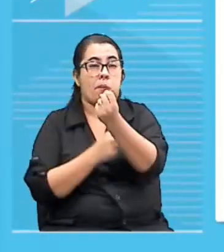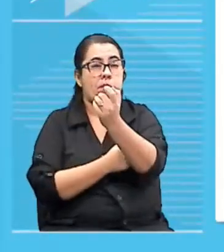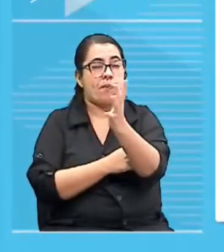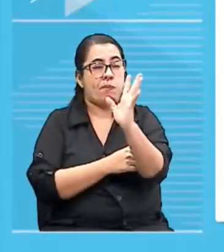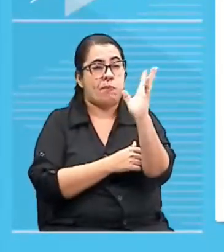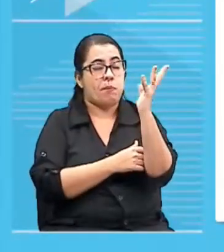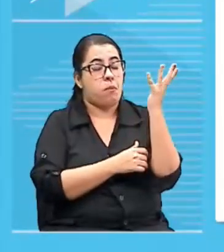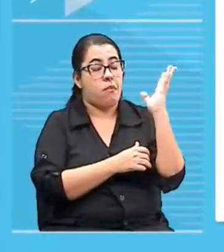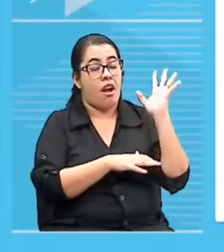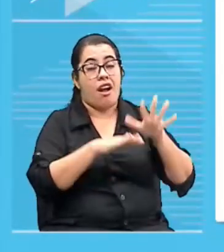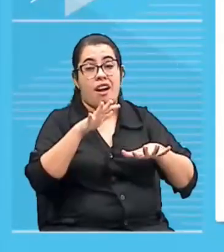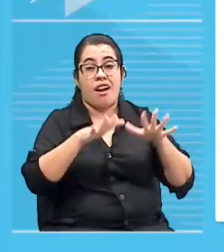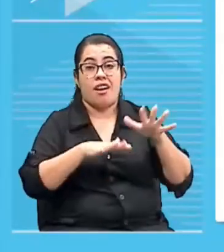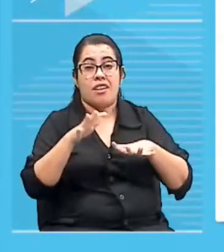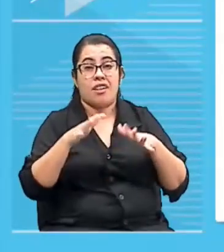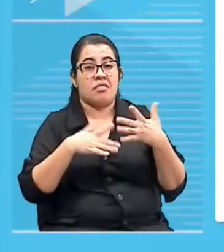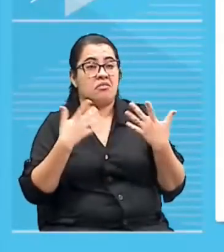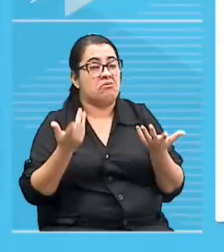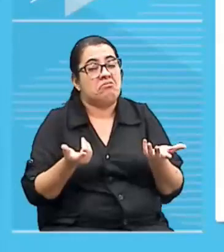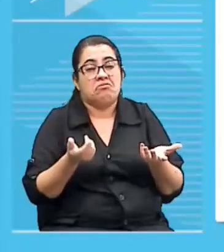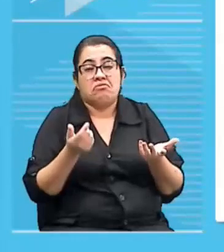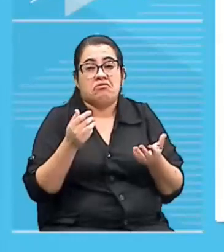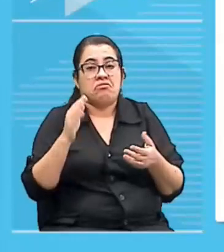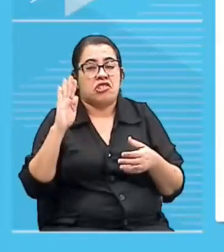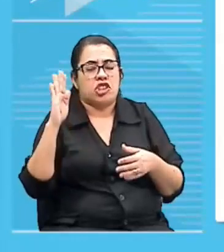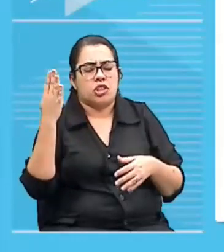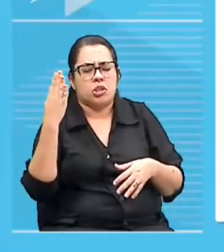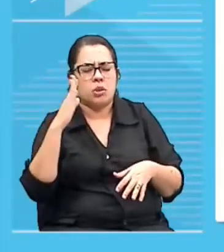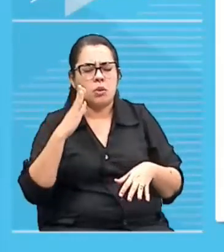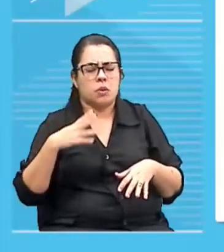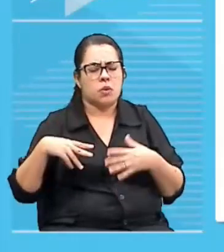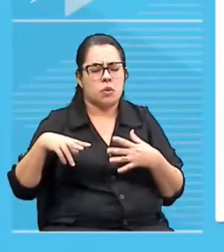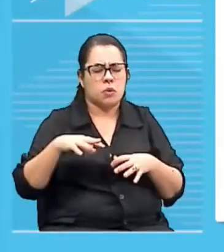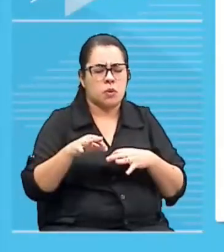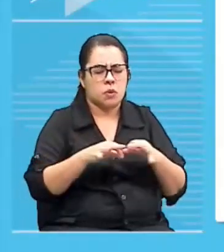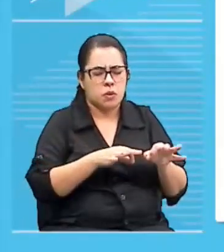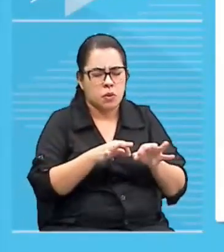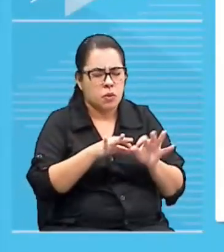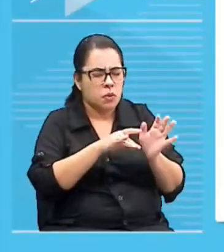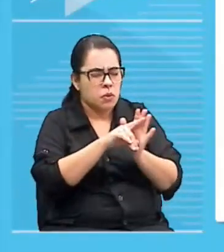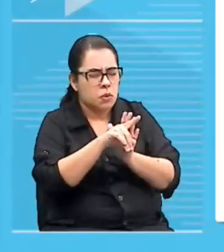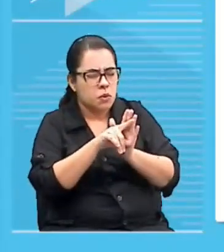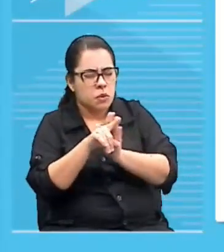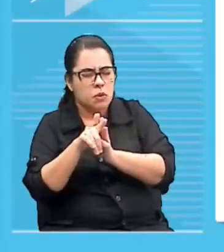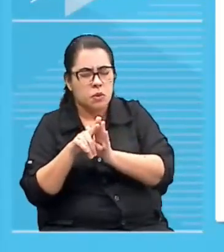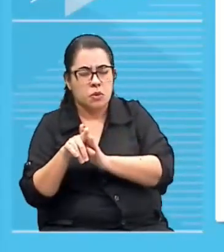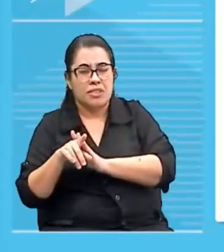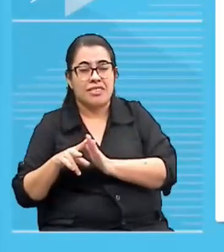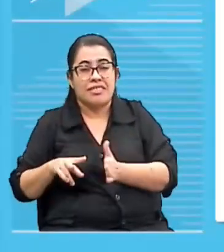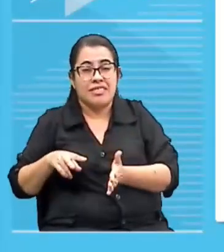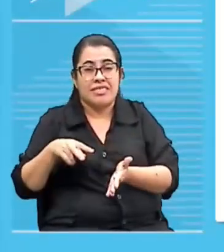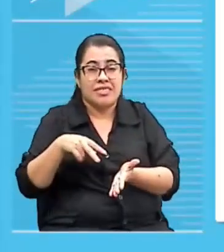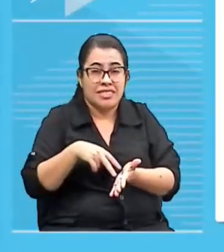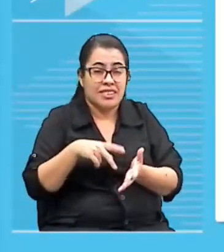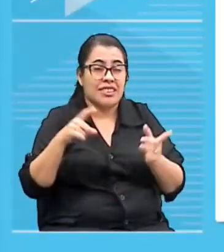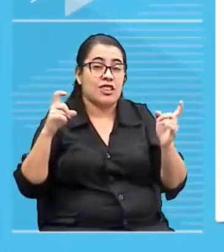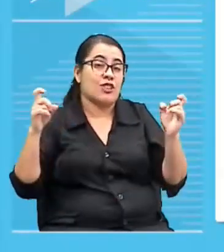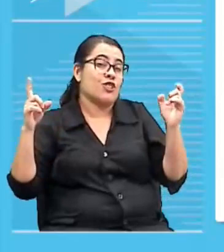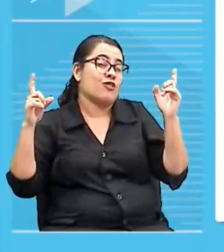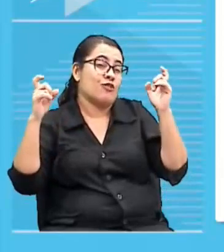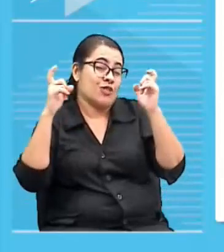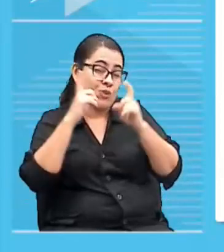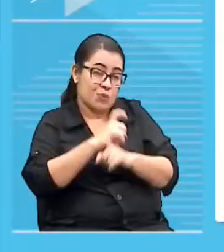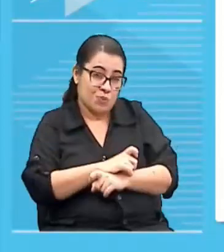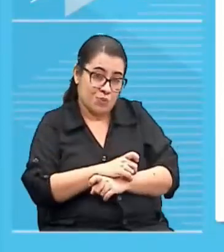às vezes um biólogo conseguir estar lá dentro, o ambientalista estar lá dentro daquele local, é mais